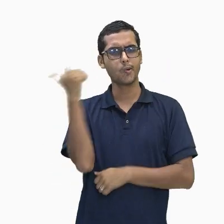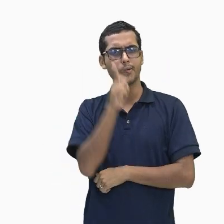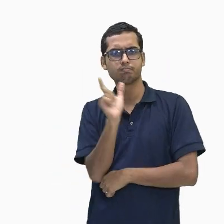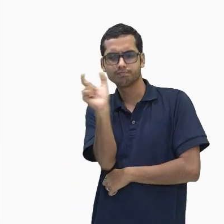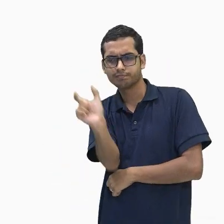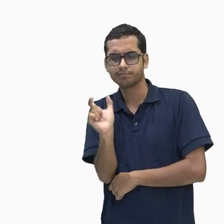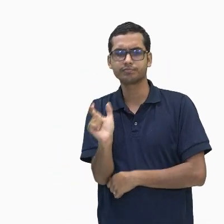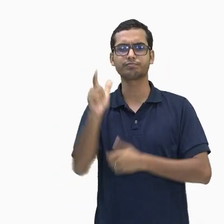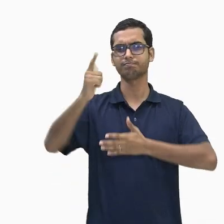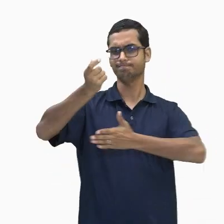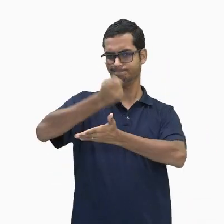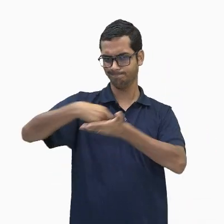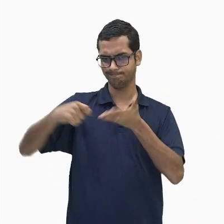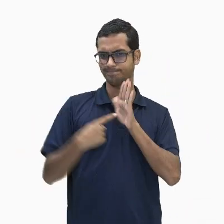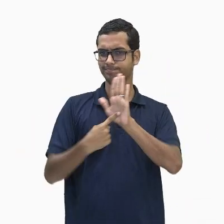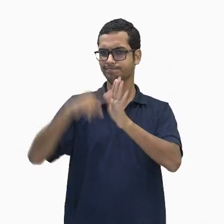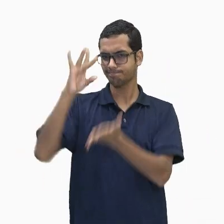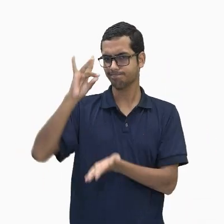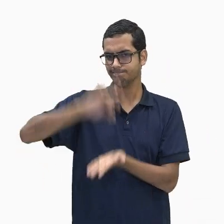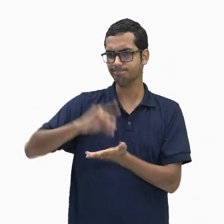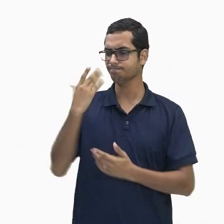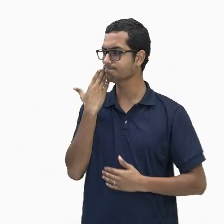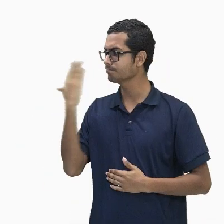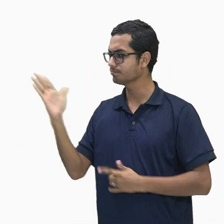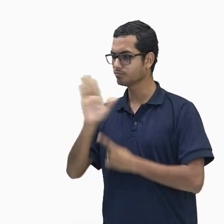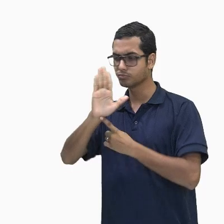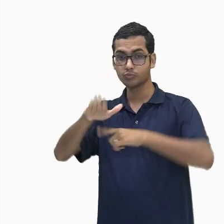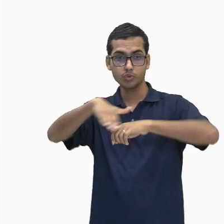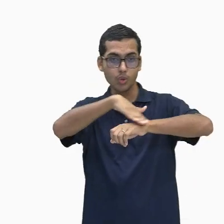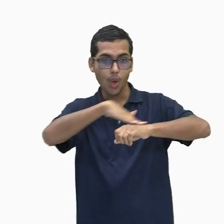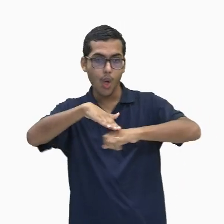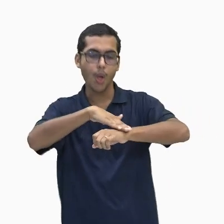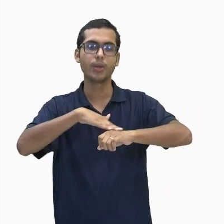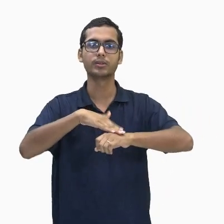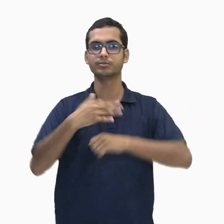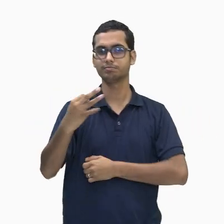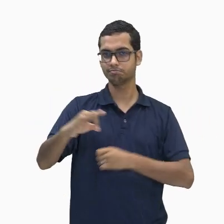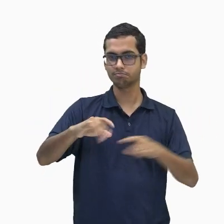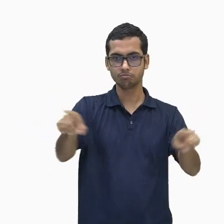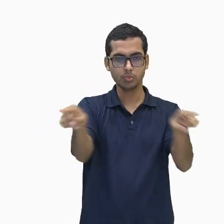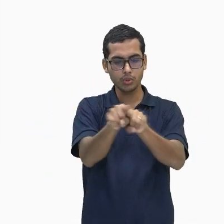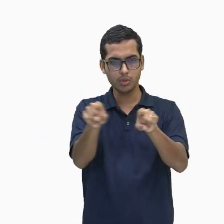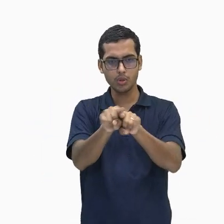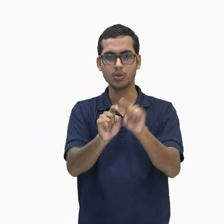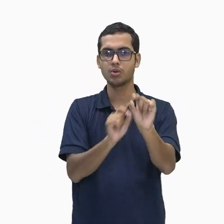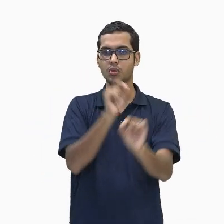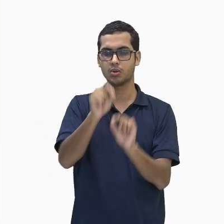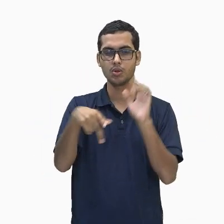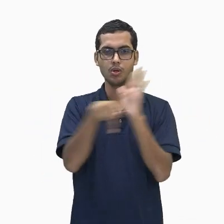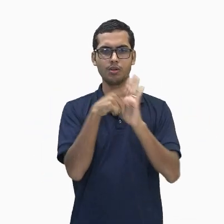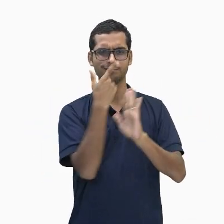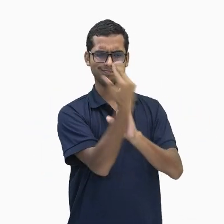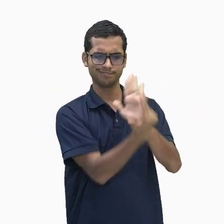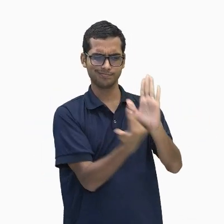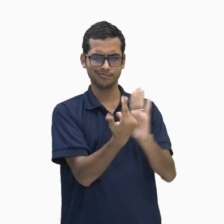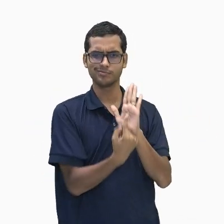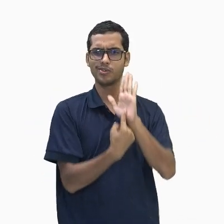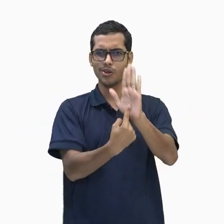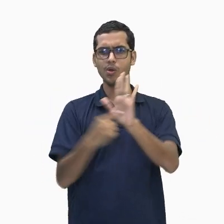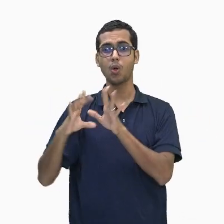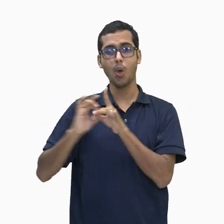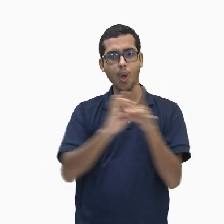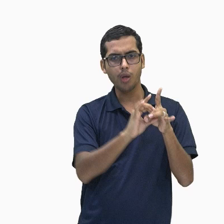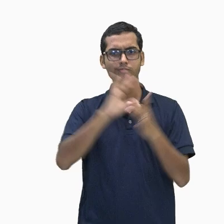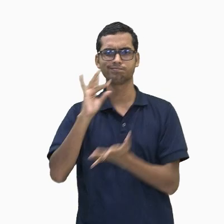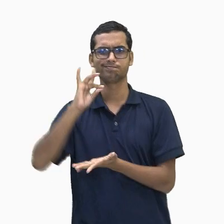escritas que estavam aí, de fato, nos mostrando a conversa entre as duas pessoas, mas também do desenho, que me dava todo o